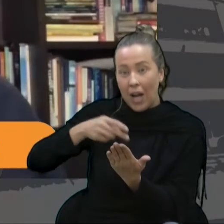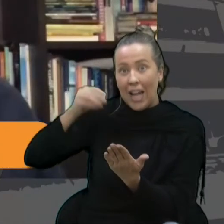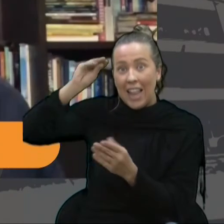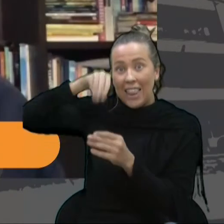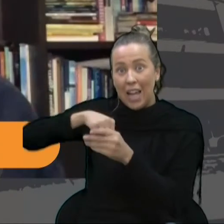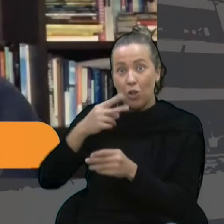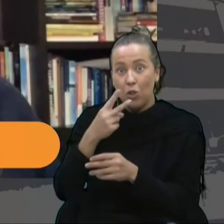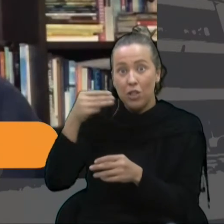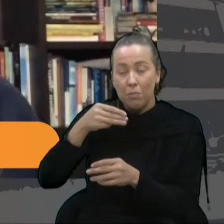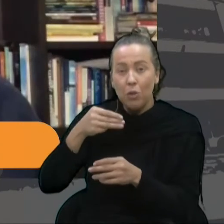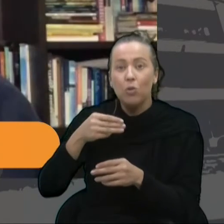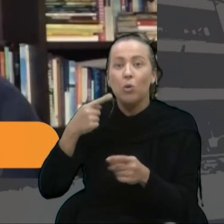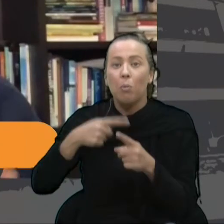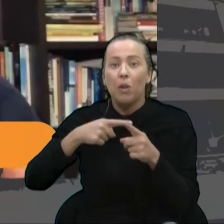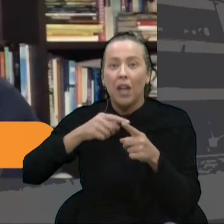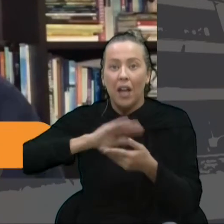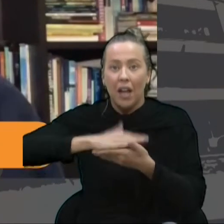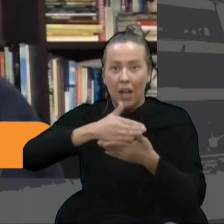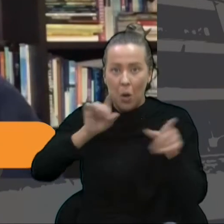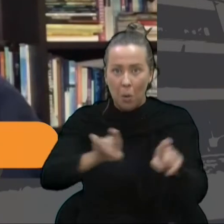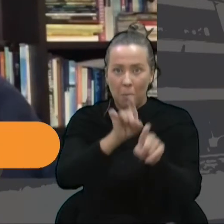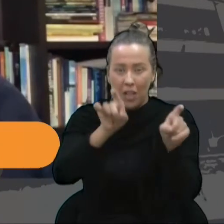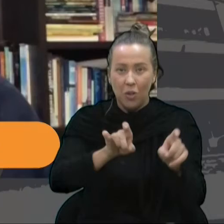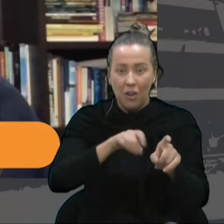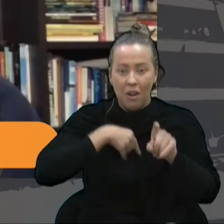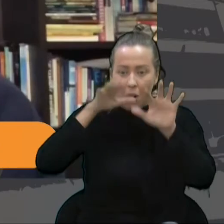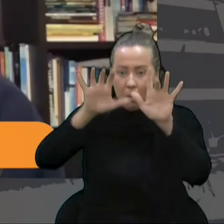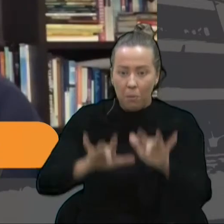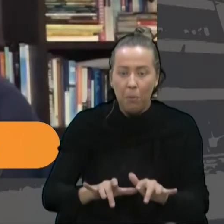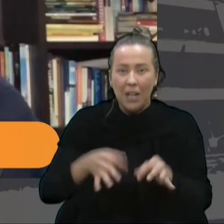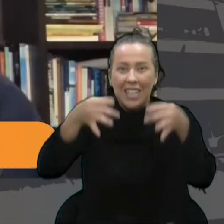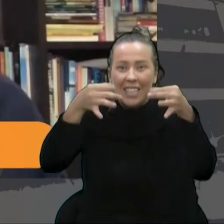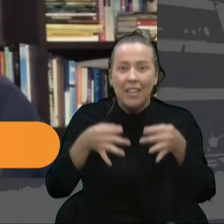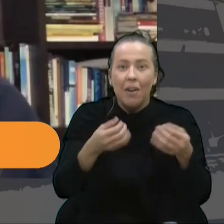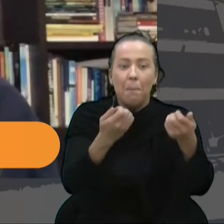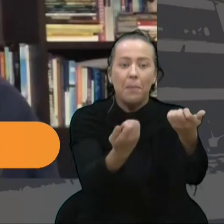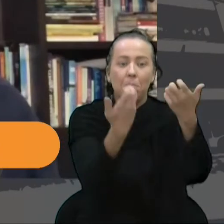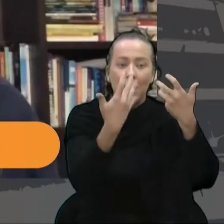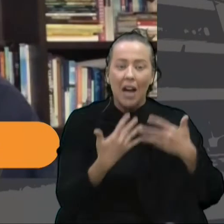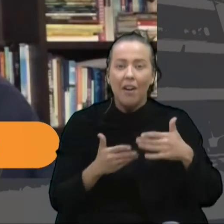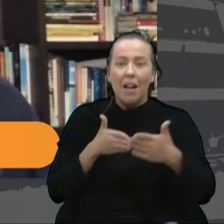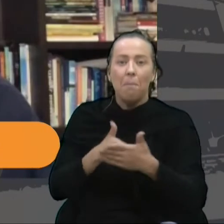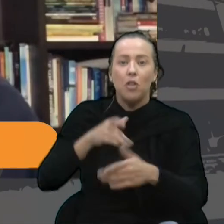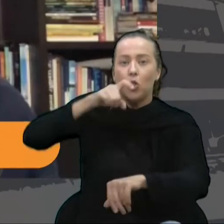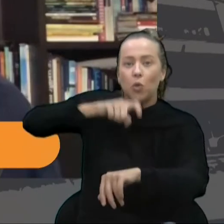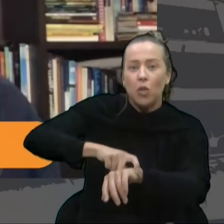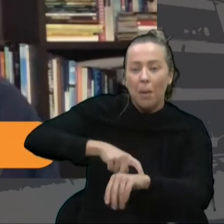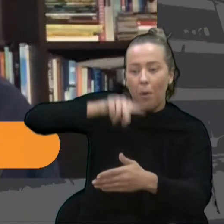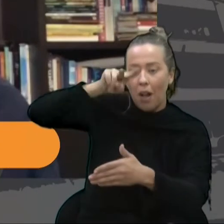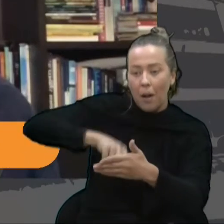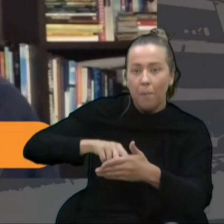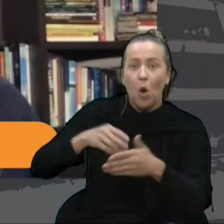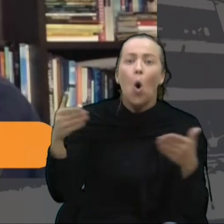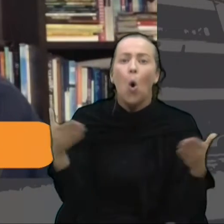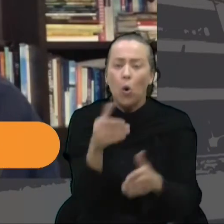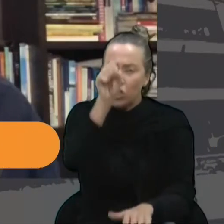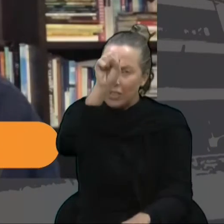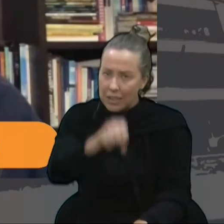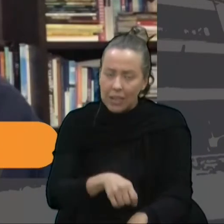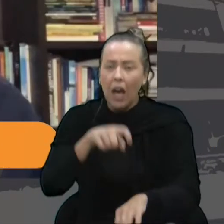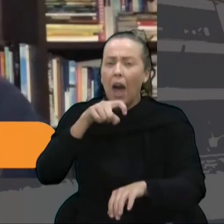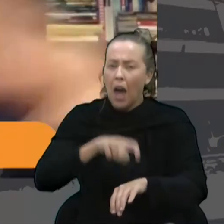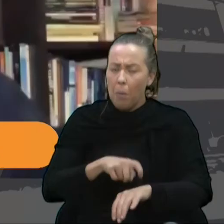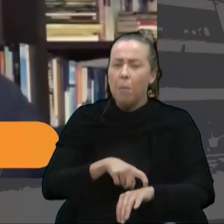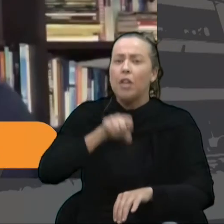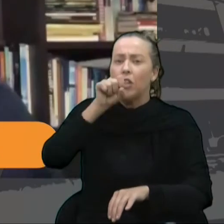o computador me dava o tempo, aquilo que eu escrevi me dava as limitações de tempo. Eu acho que hoje, sim, é uma época